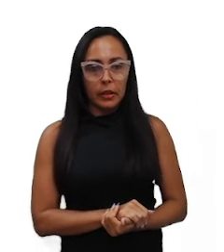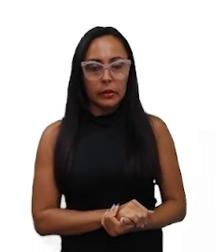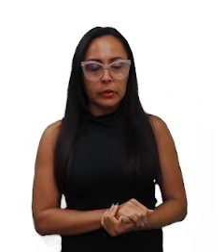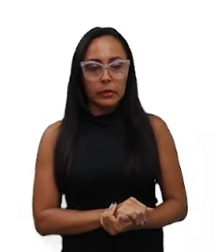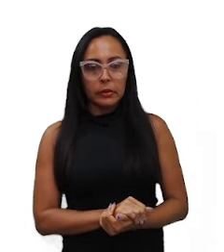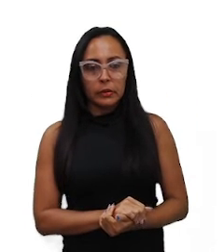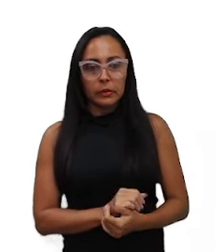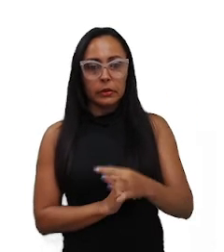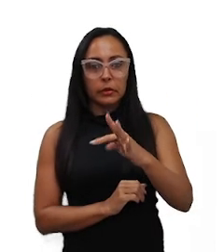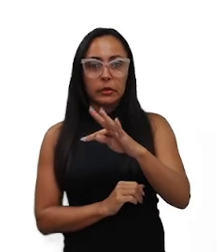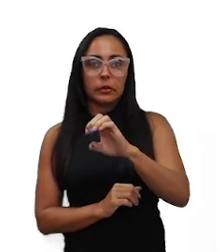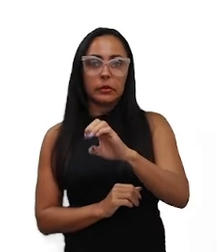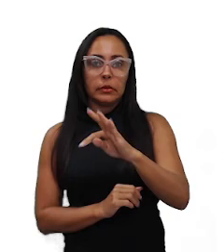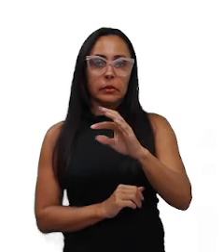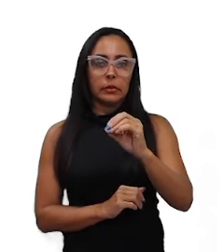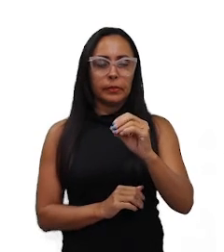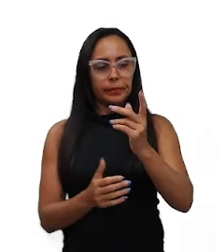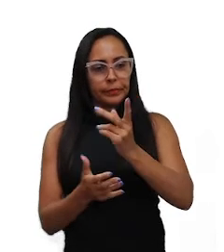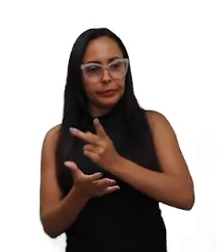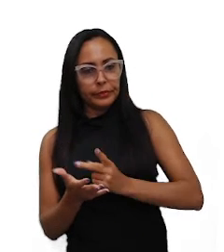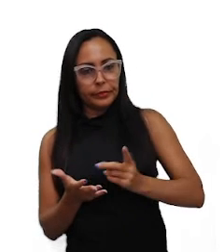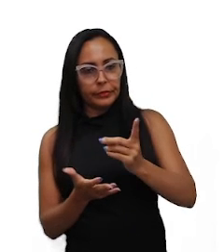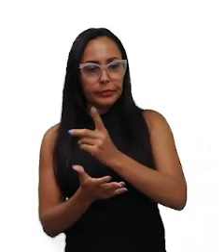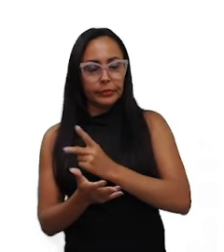teto do ambiente desenhado.